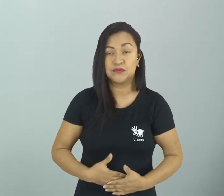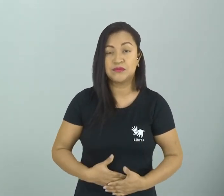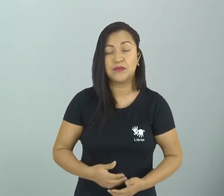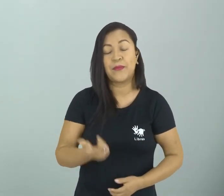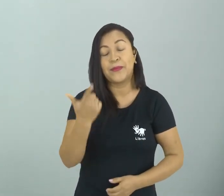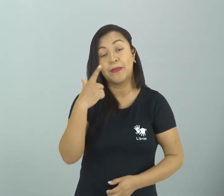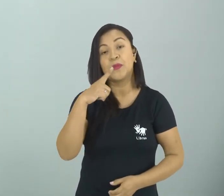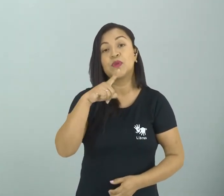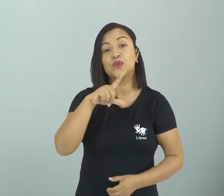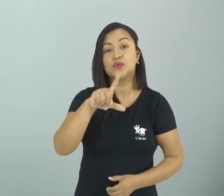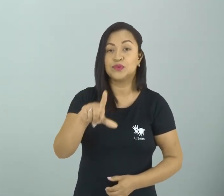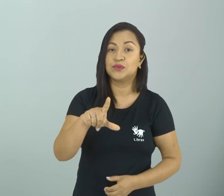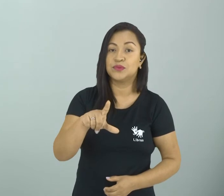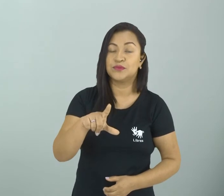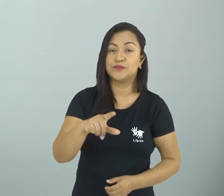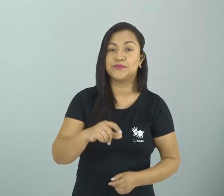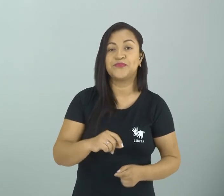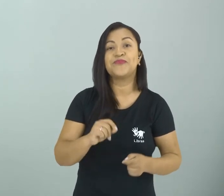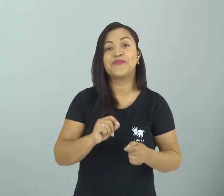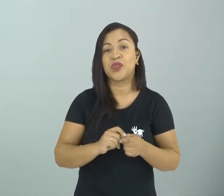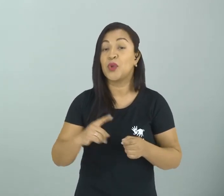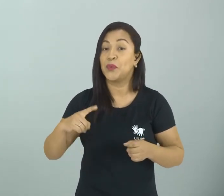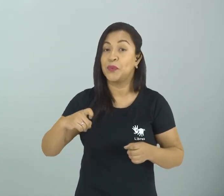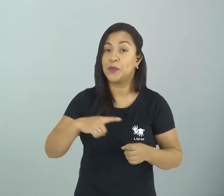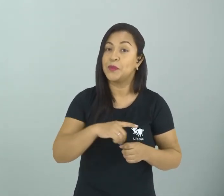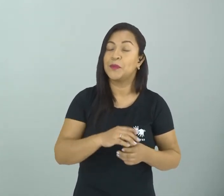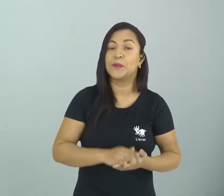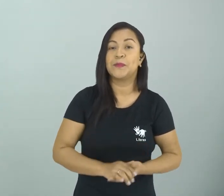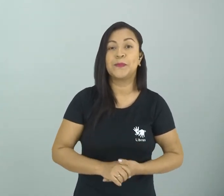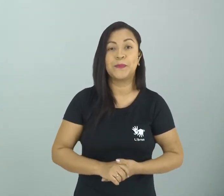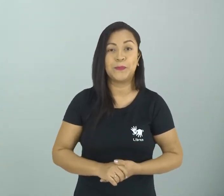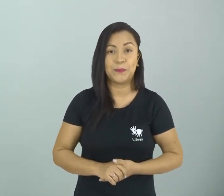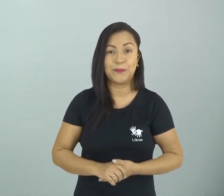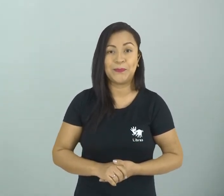poder viabilizar esses espermatozoides.